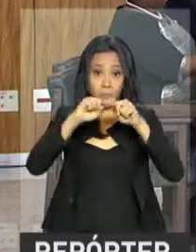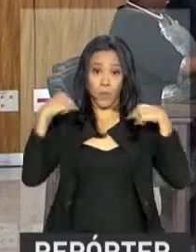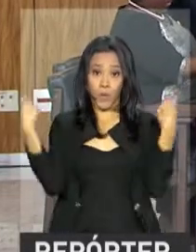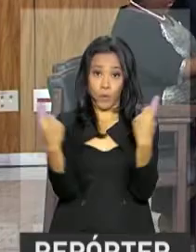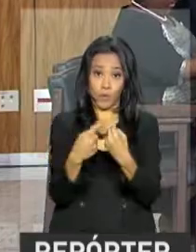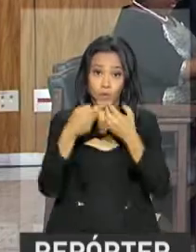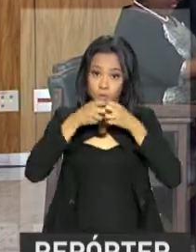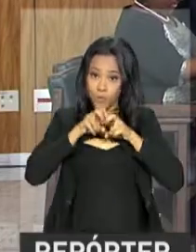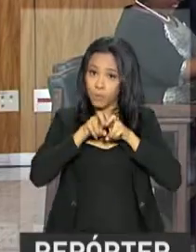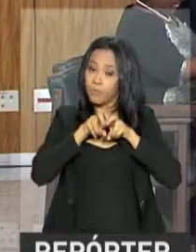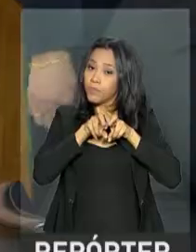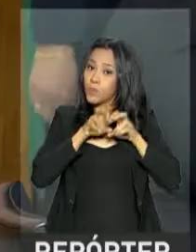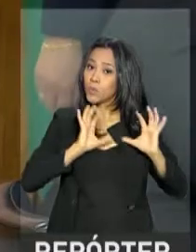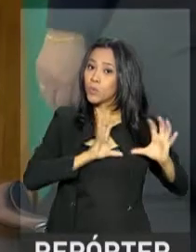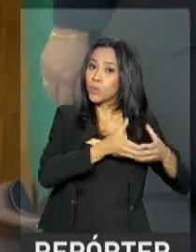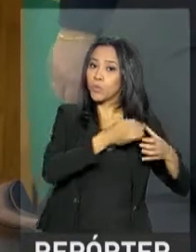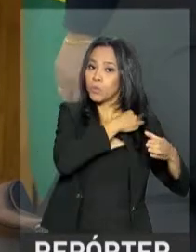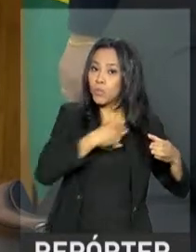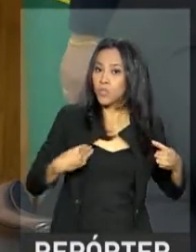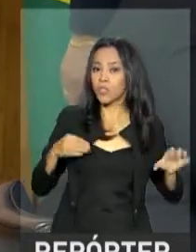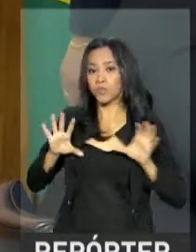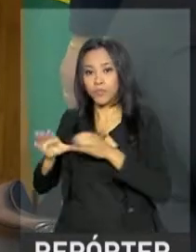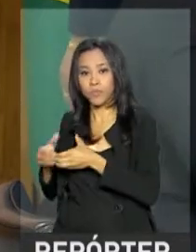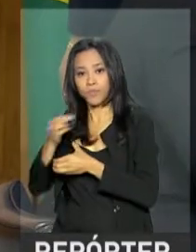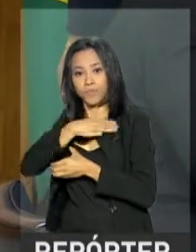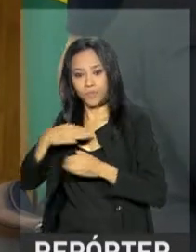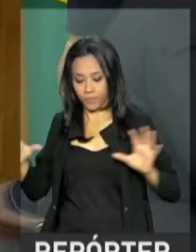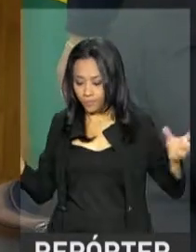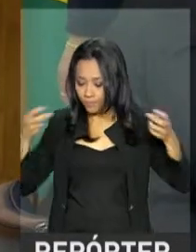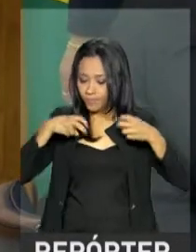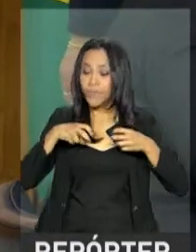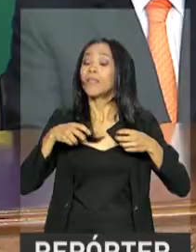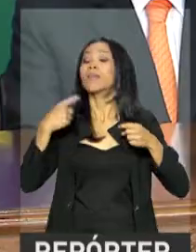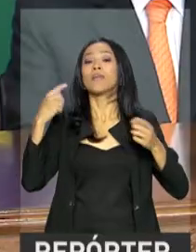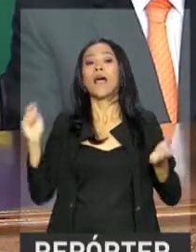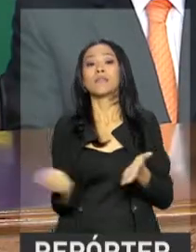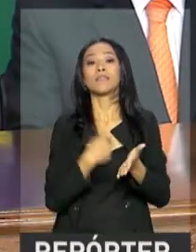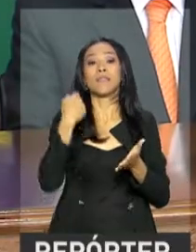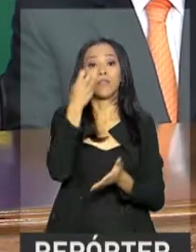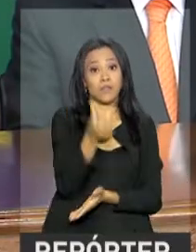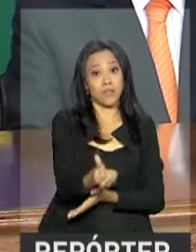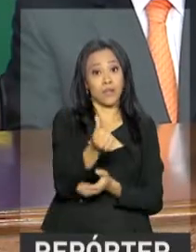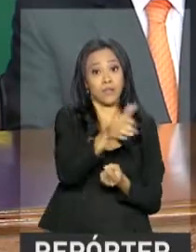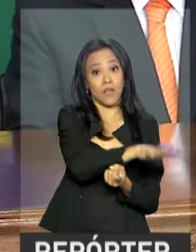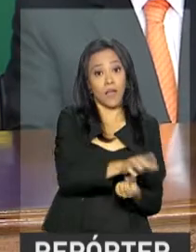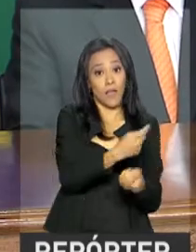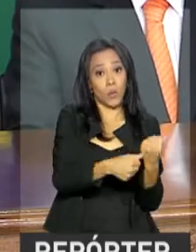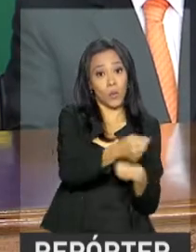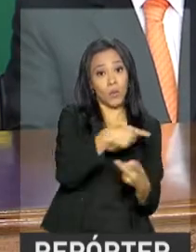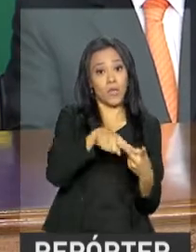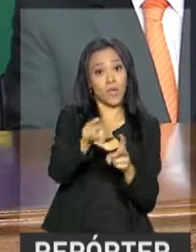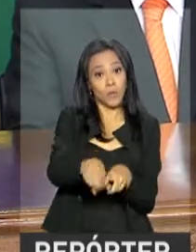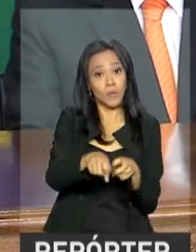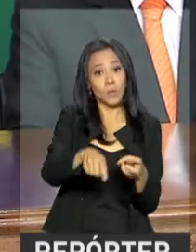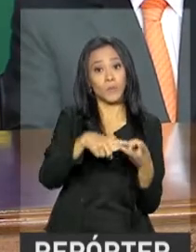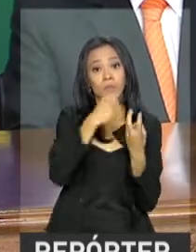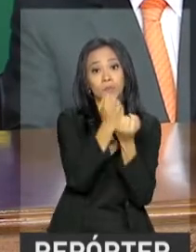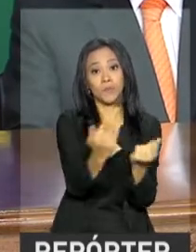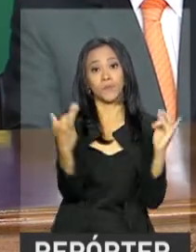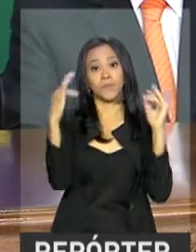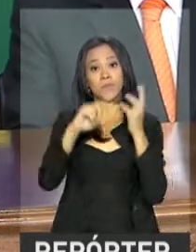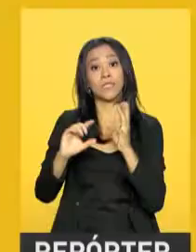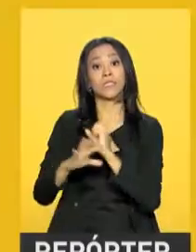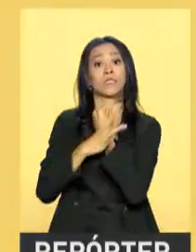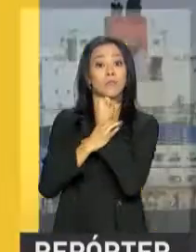dos dois países e assinaram 16 acordos de cooperação nas áreas de economia agricultura meio ambiente e